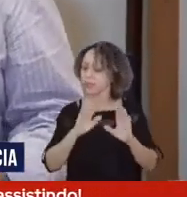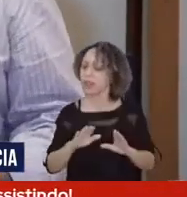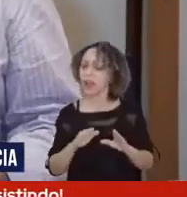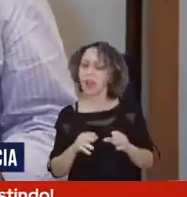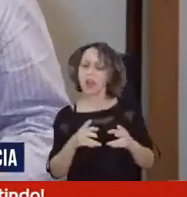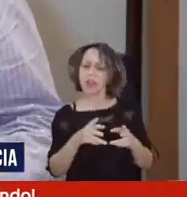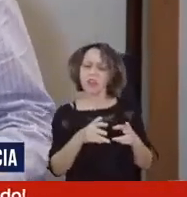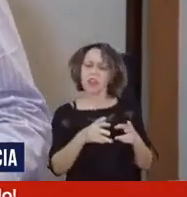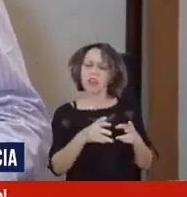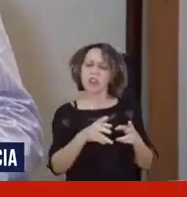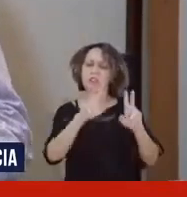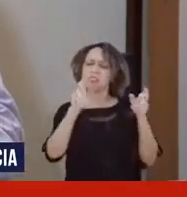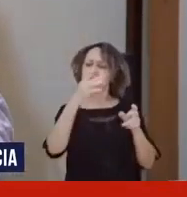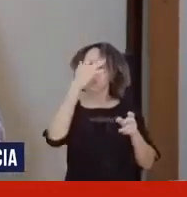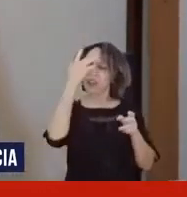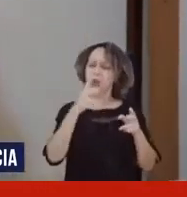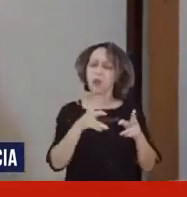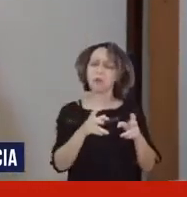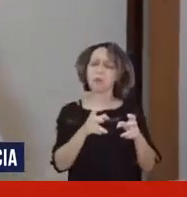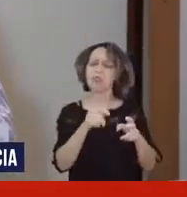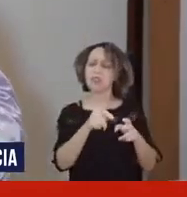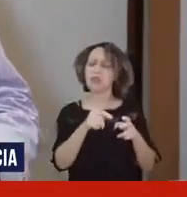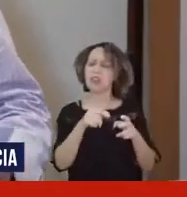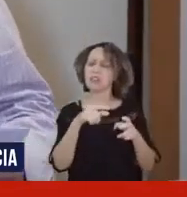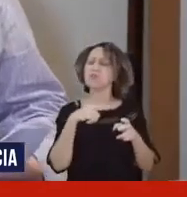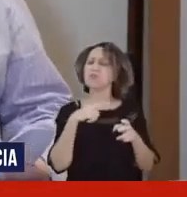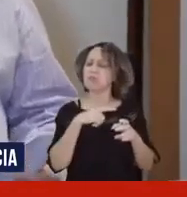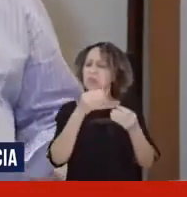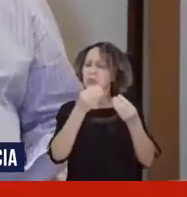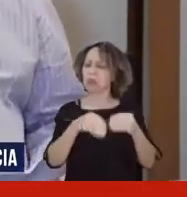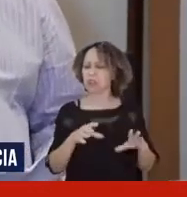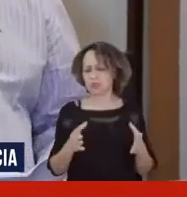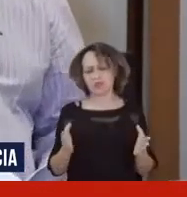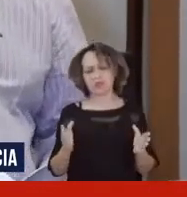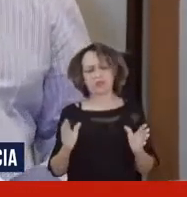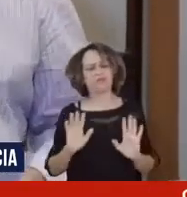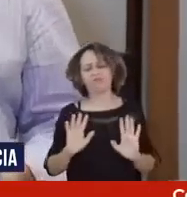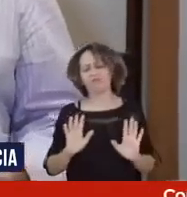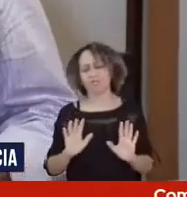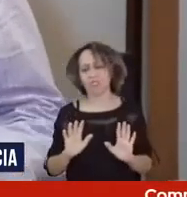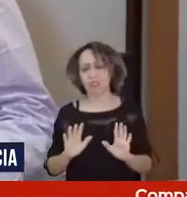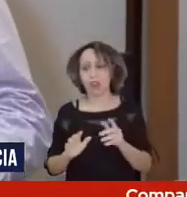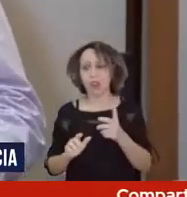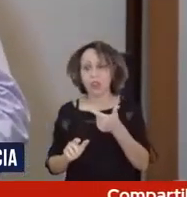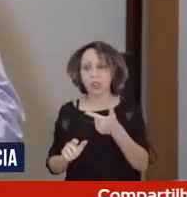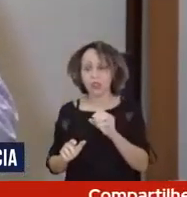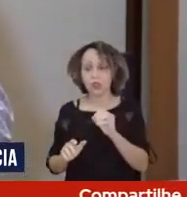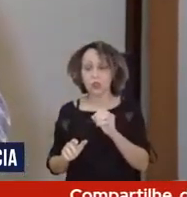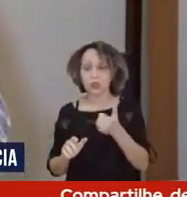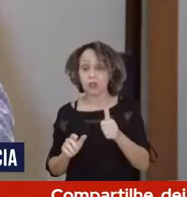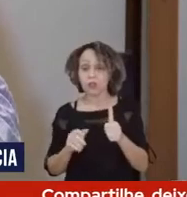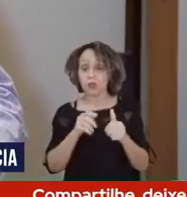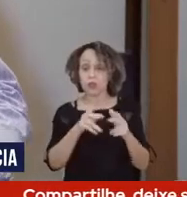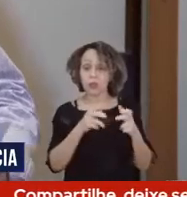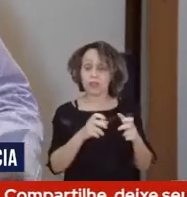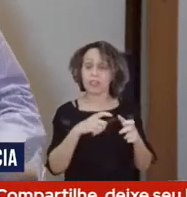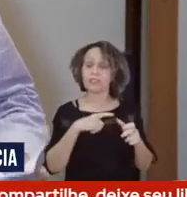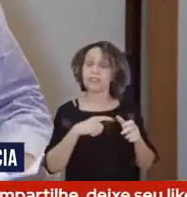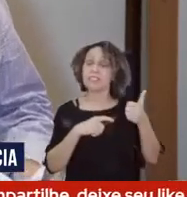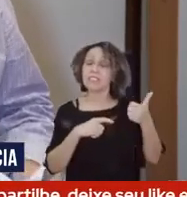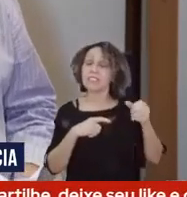impressionante. A Petrobras, em 2011, teve um lucro de 107 bilhões e uma margem de lucro, que é o